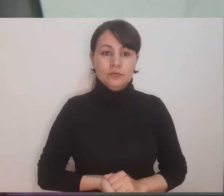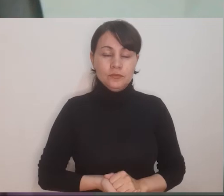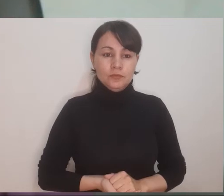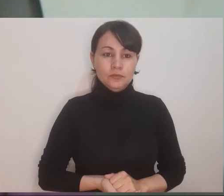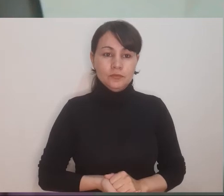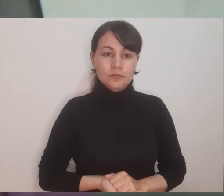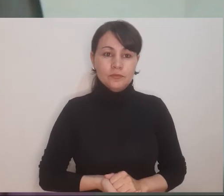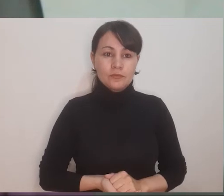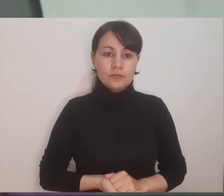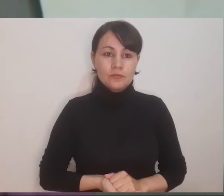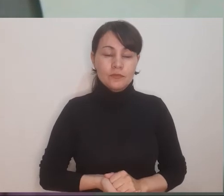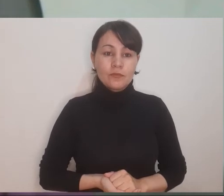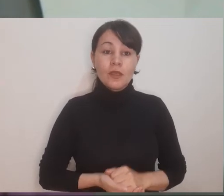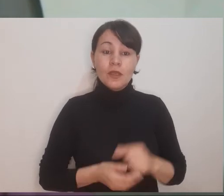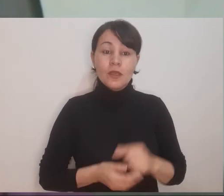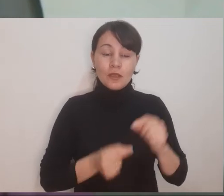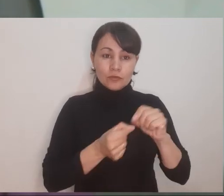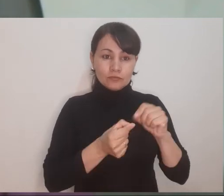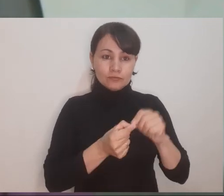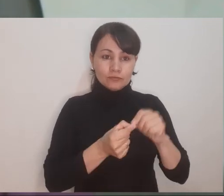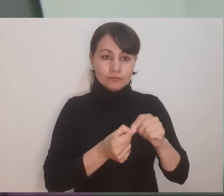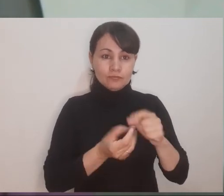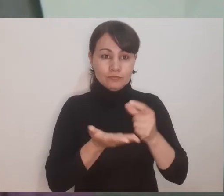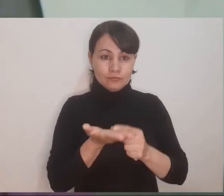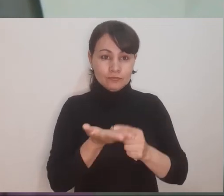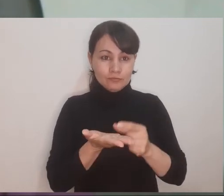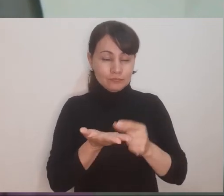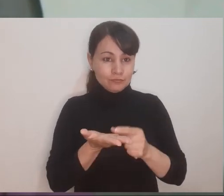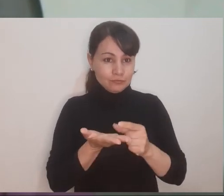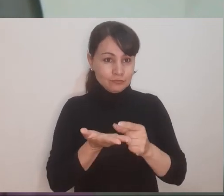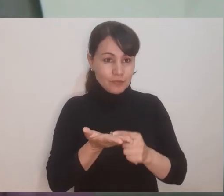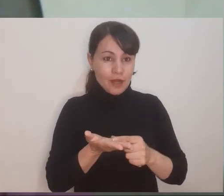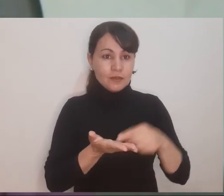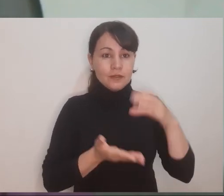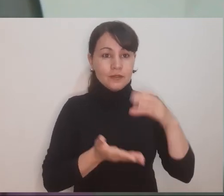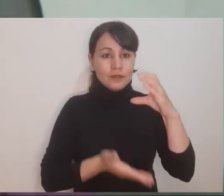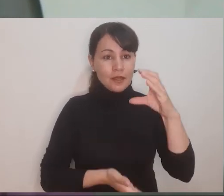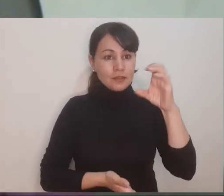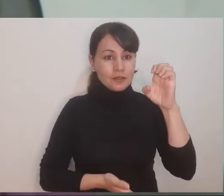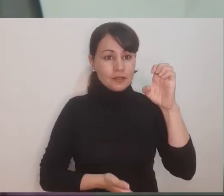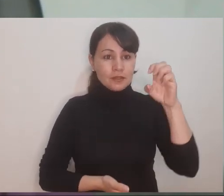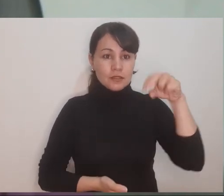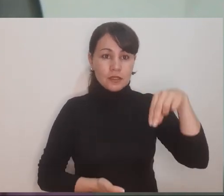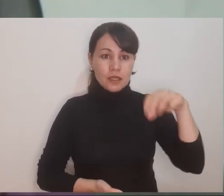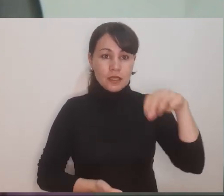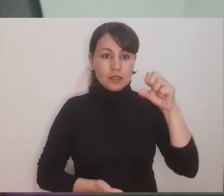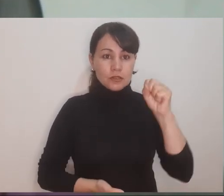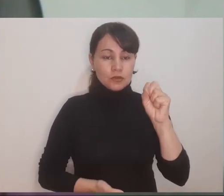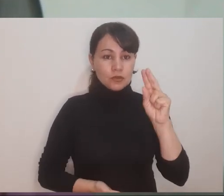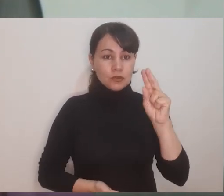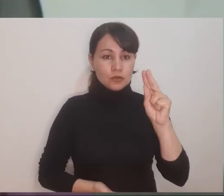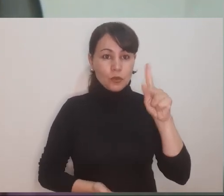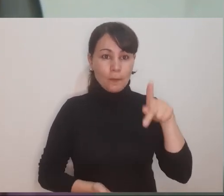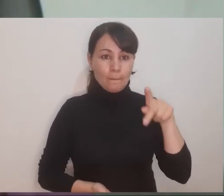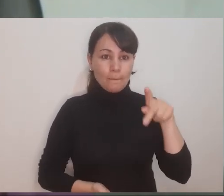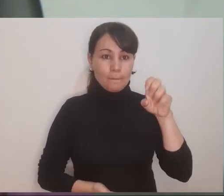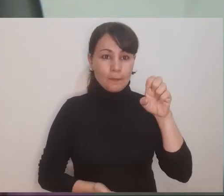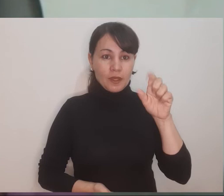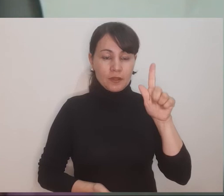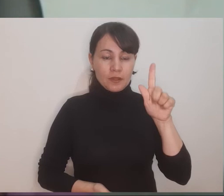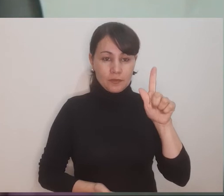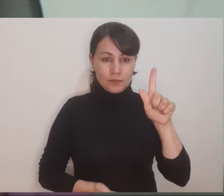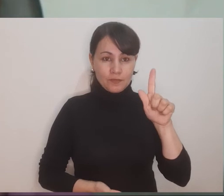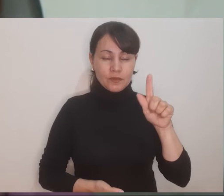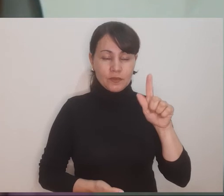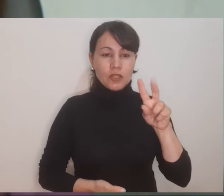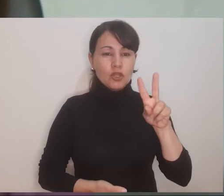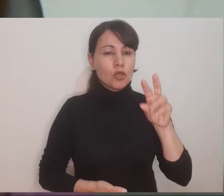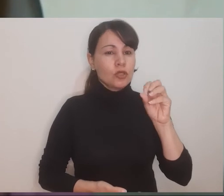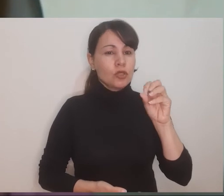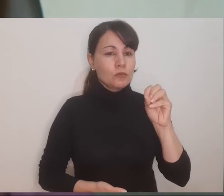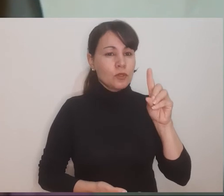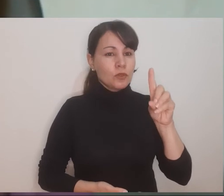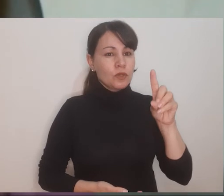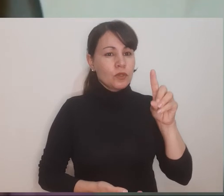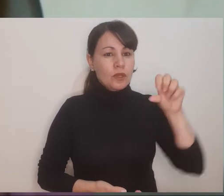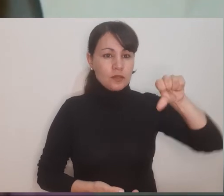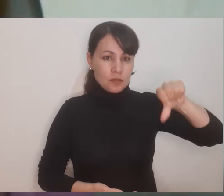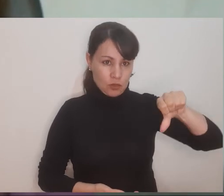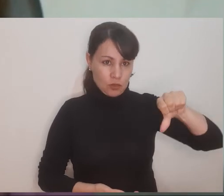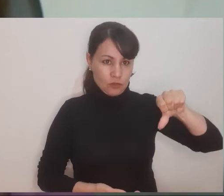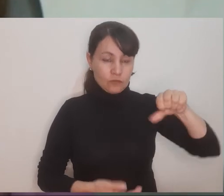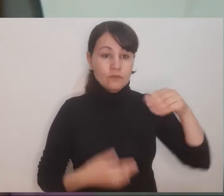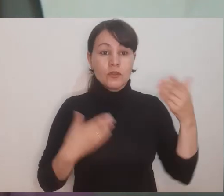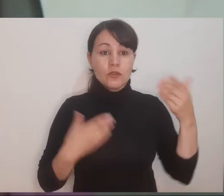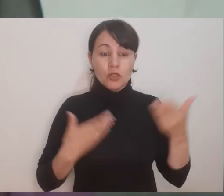Unijuí. Eu faço parte do corpo docente da Sensupeg desde o ano de 2019. E hoje eu estou